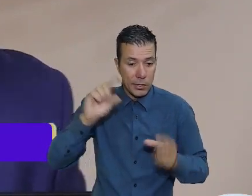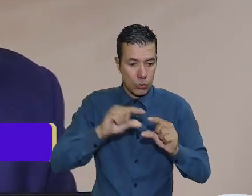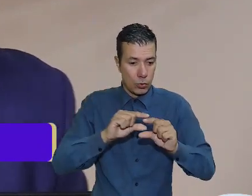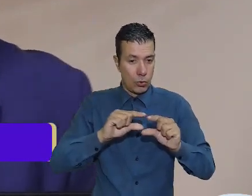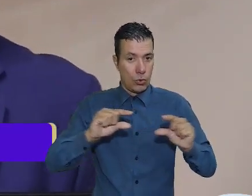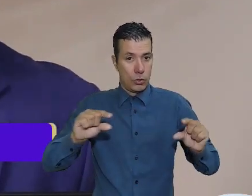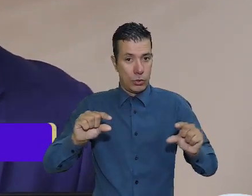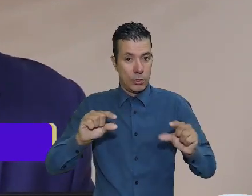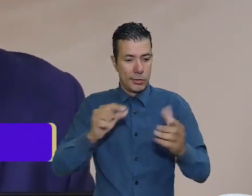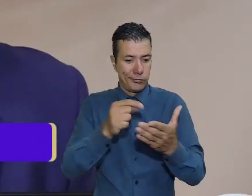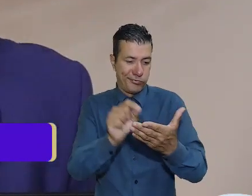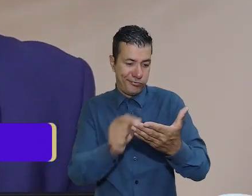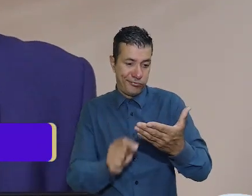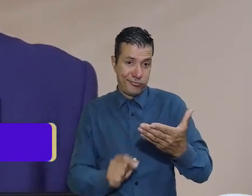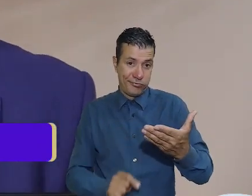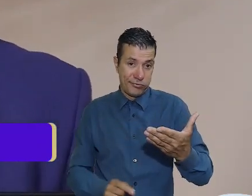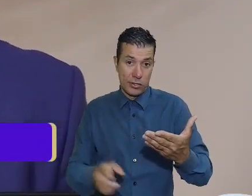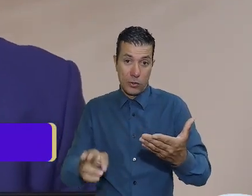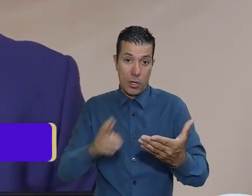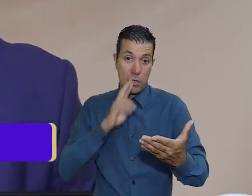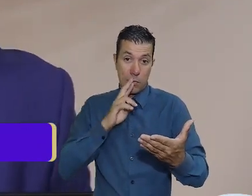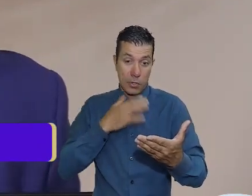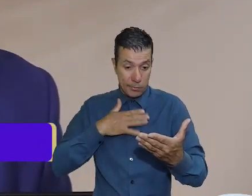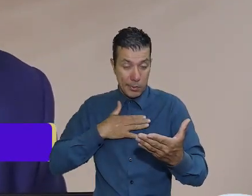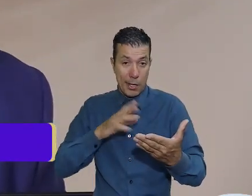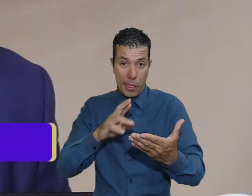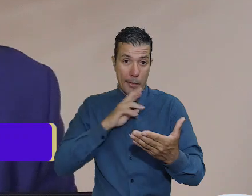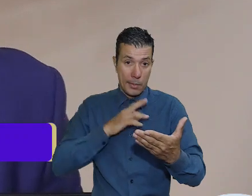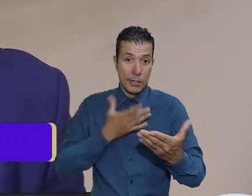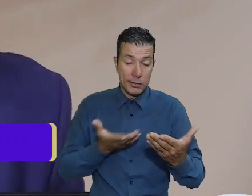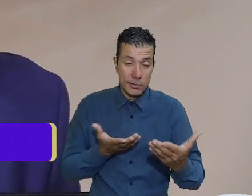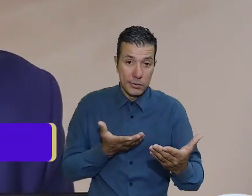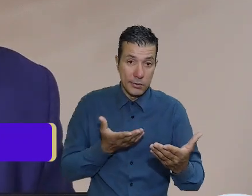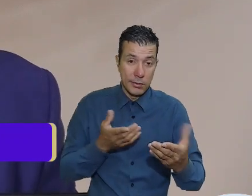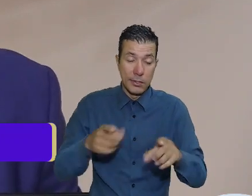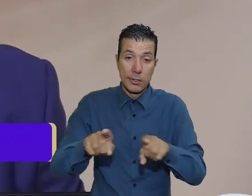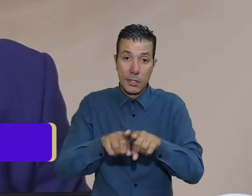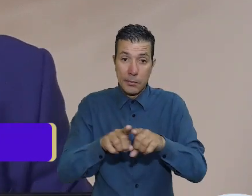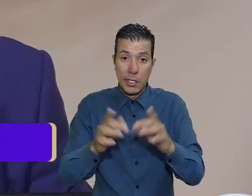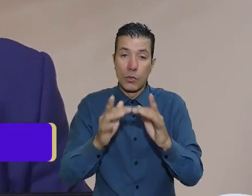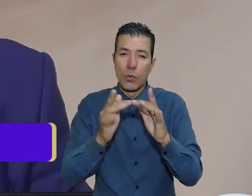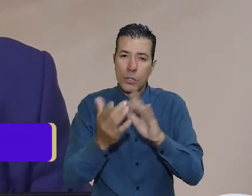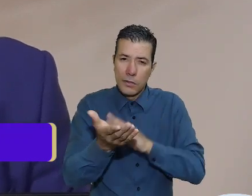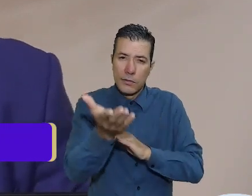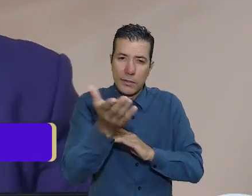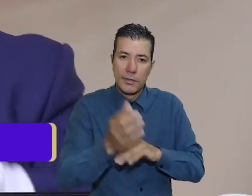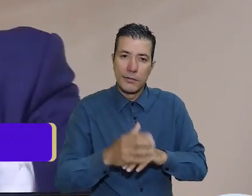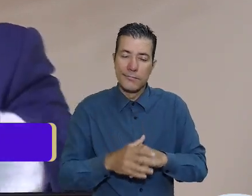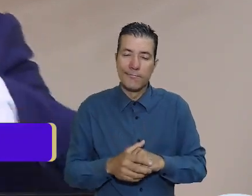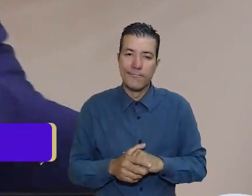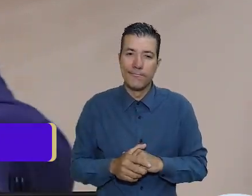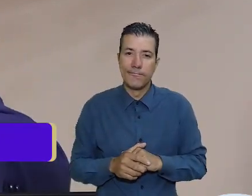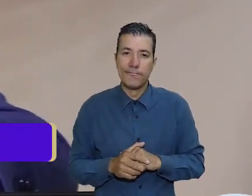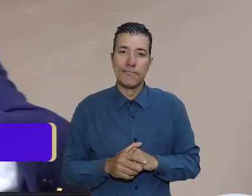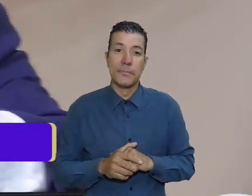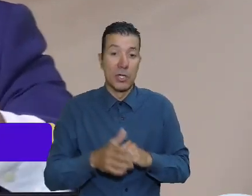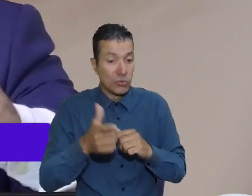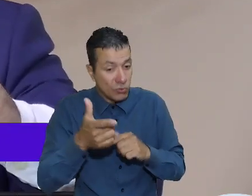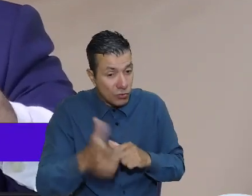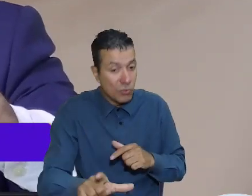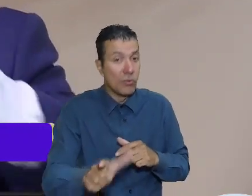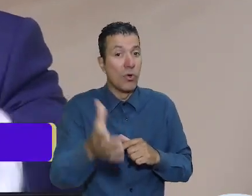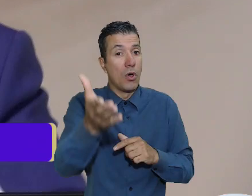decisão, preenche e envie a sua resposta para nós. Nós queremos entrar em contato com você. Mas talvez mais uma